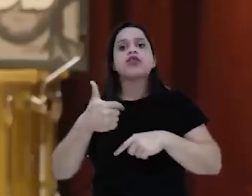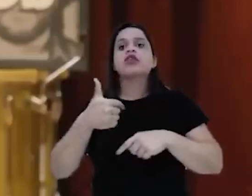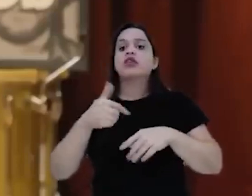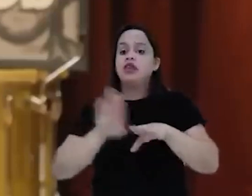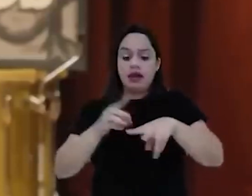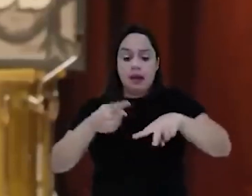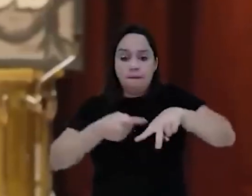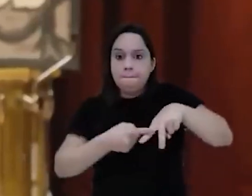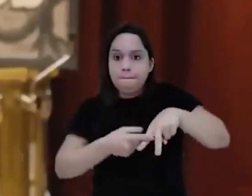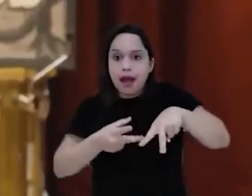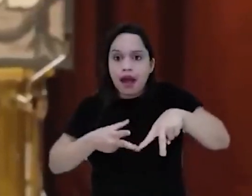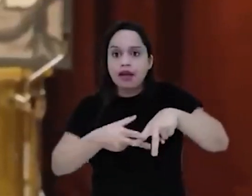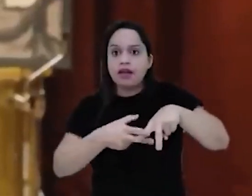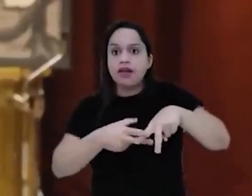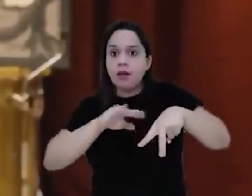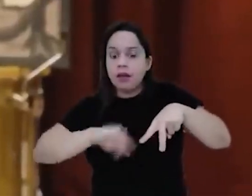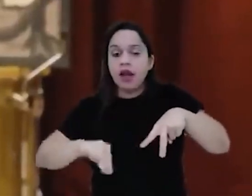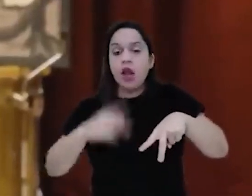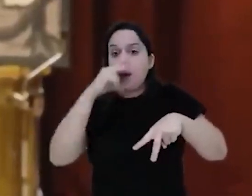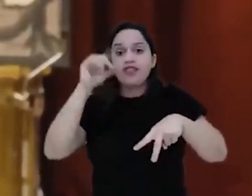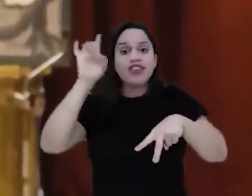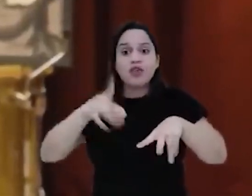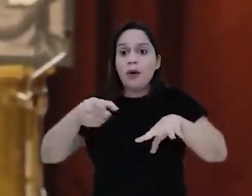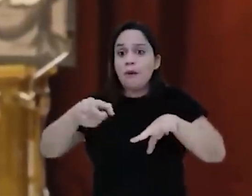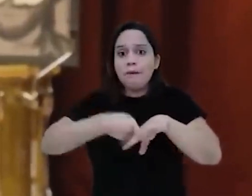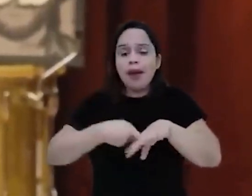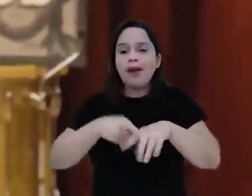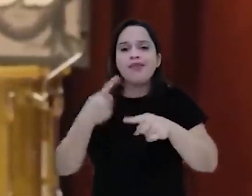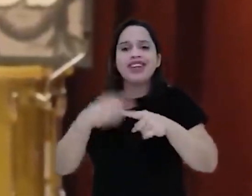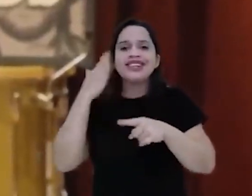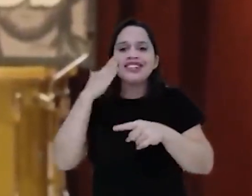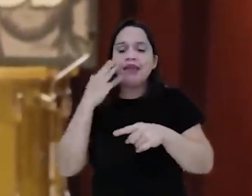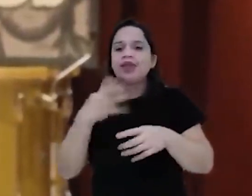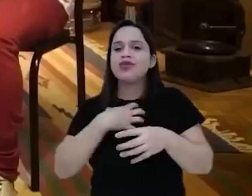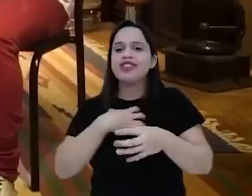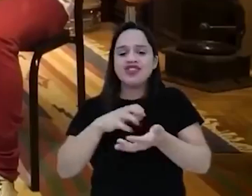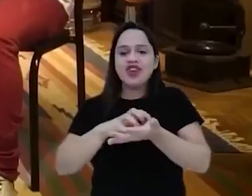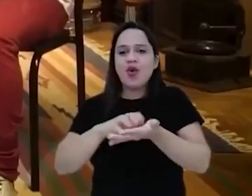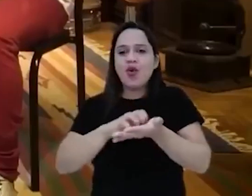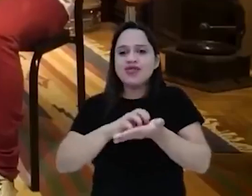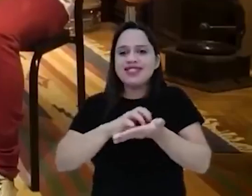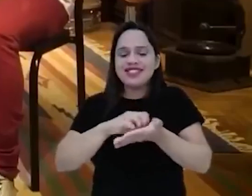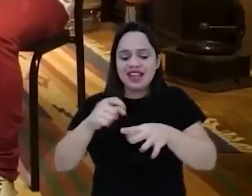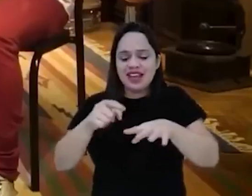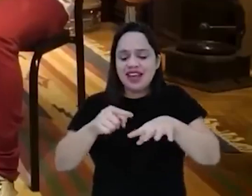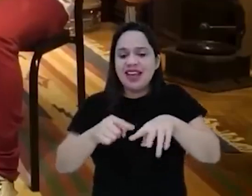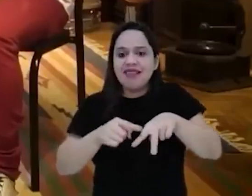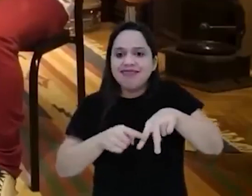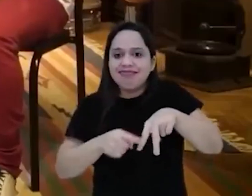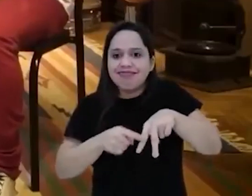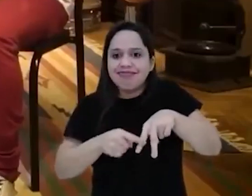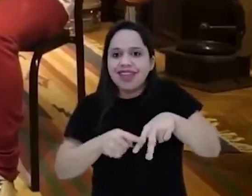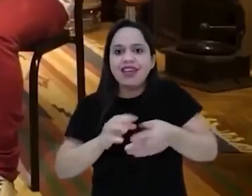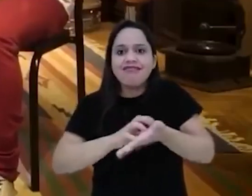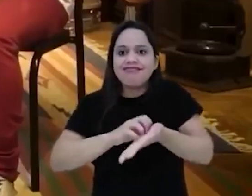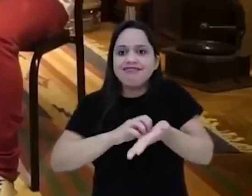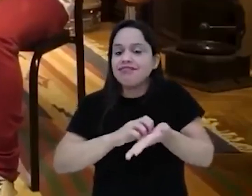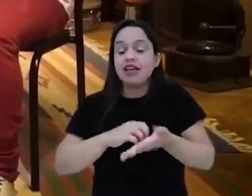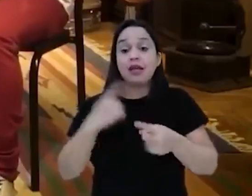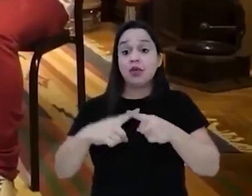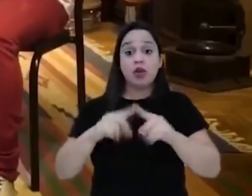da queda de eu ter perdido a minha perna eu achava que tinha perdido só o pé porque gostava muito a minha canela sabe o constavam como um raio E